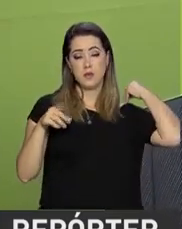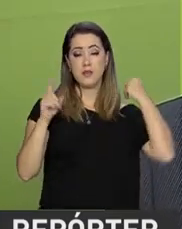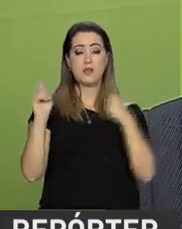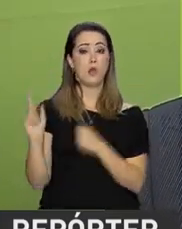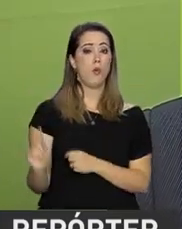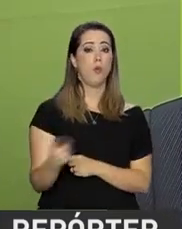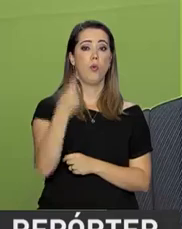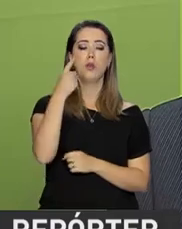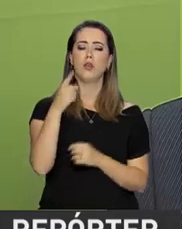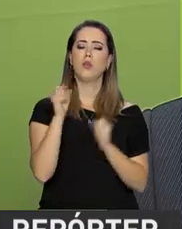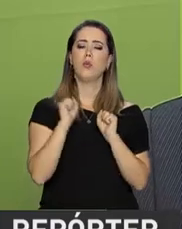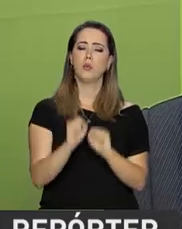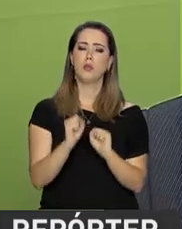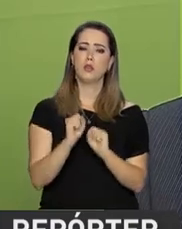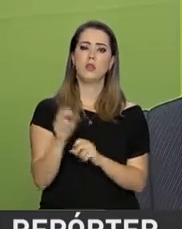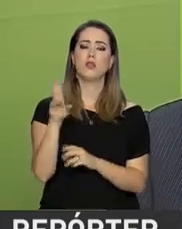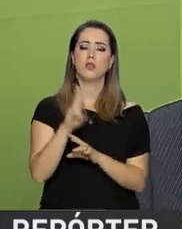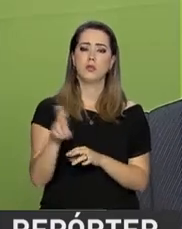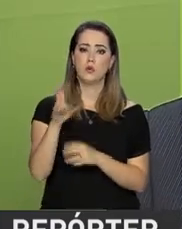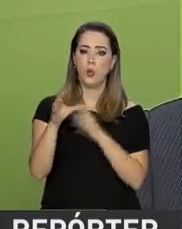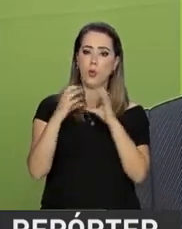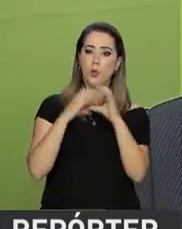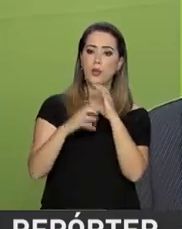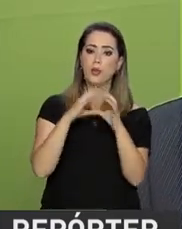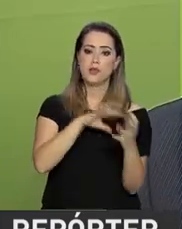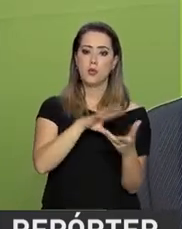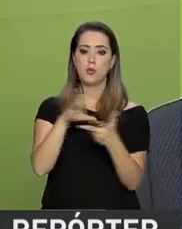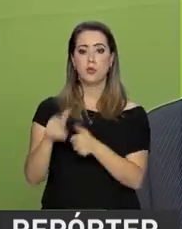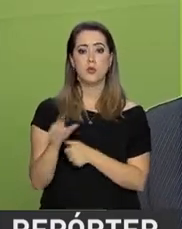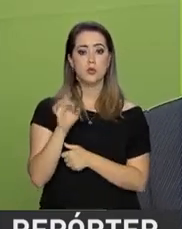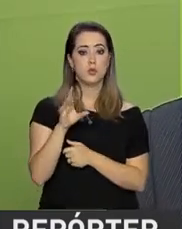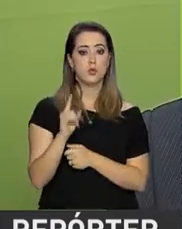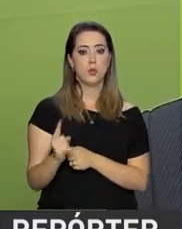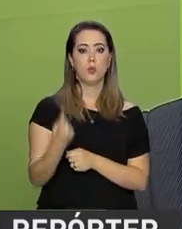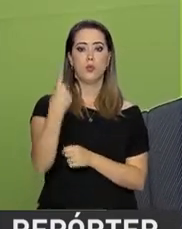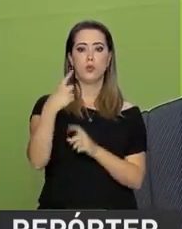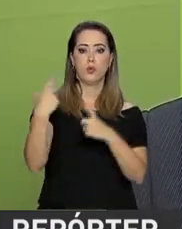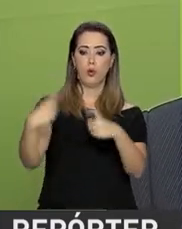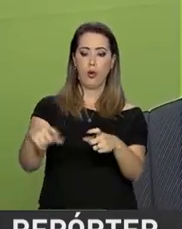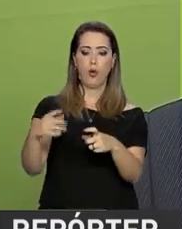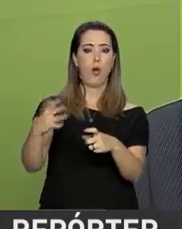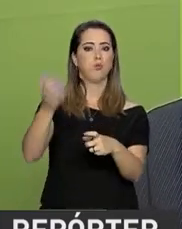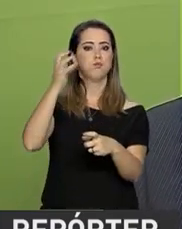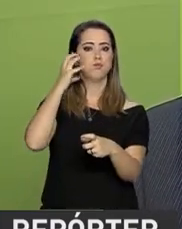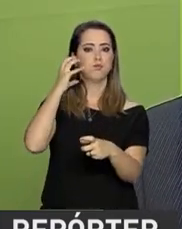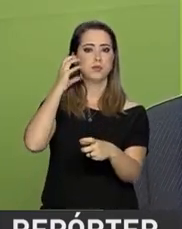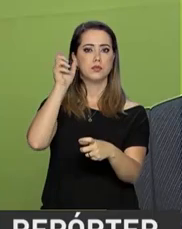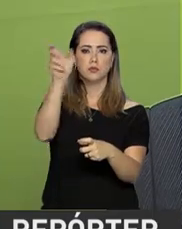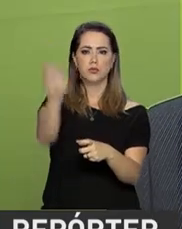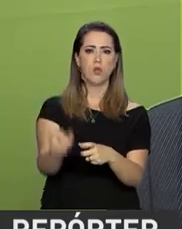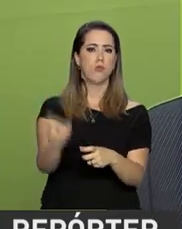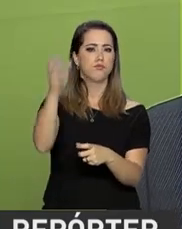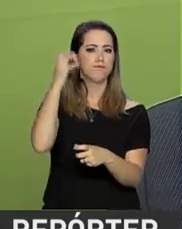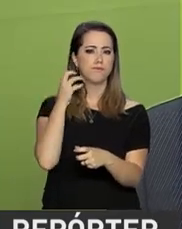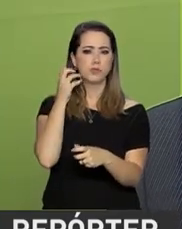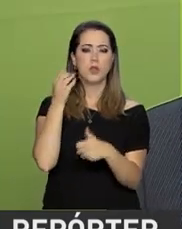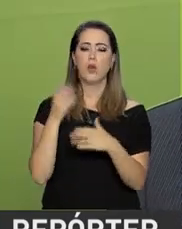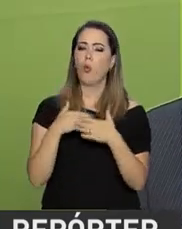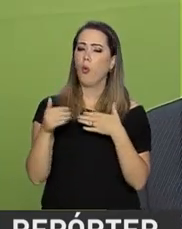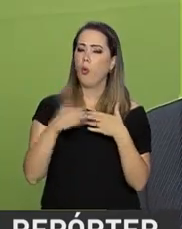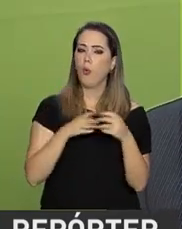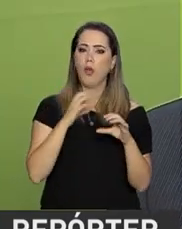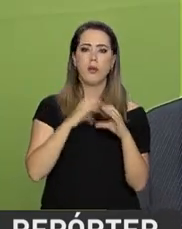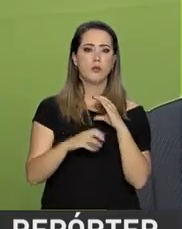é a única forma de comunicação com o resto do mundo. Só tem aquele orelhão para poder fazer qualquer contato, sendo